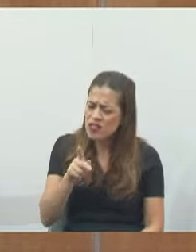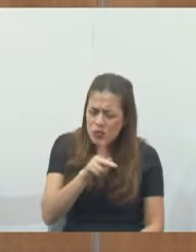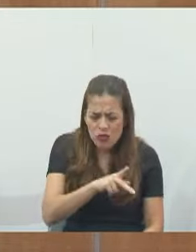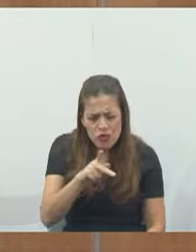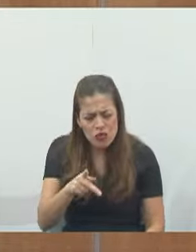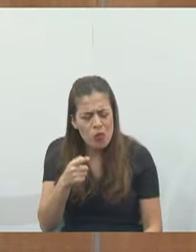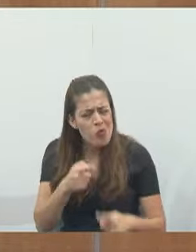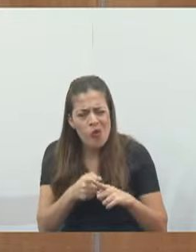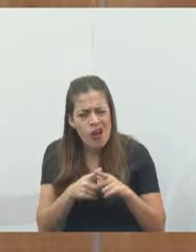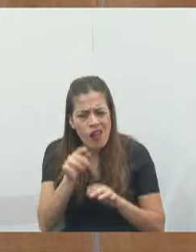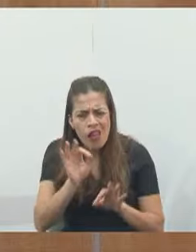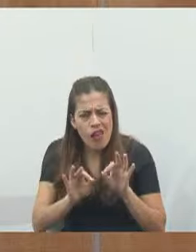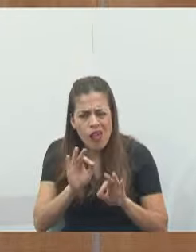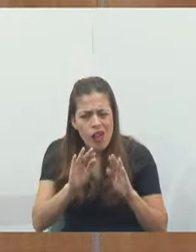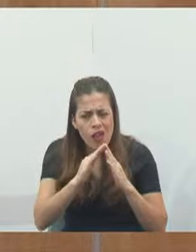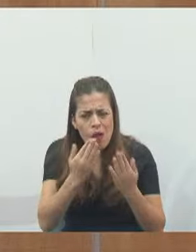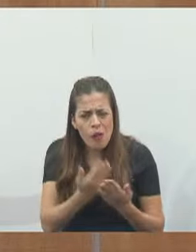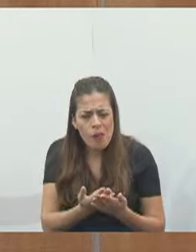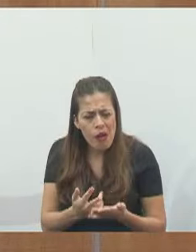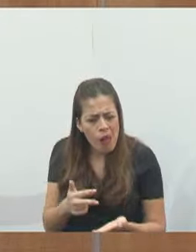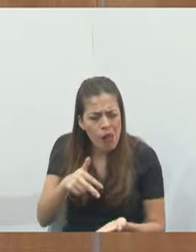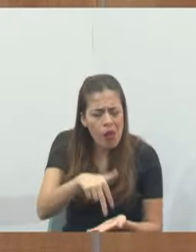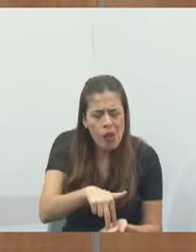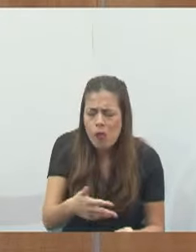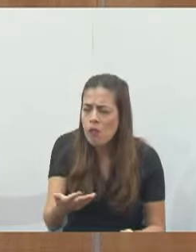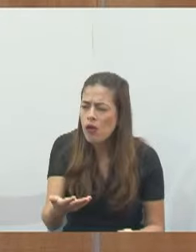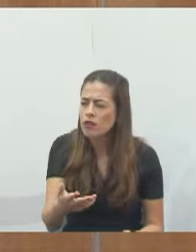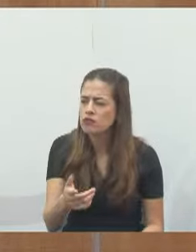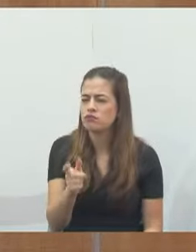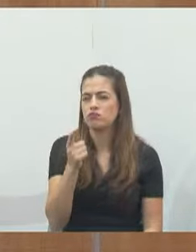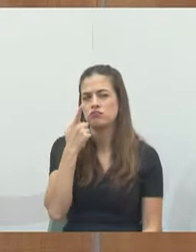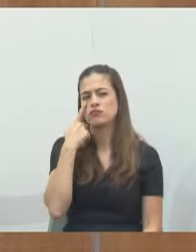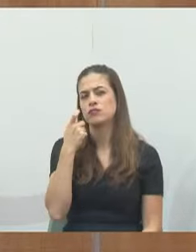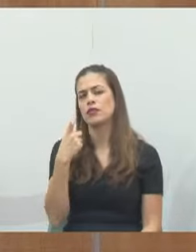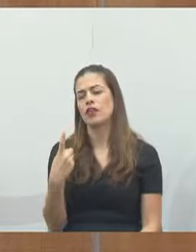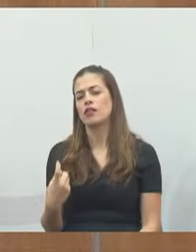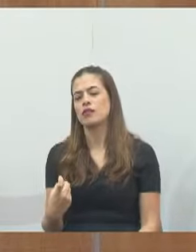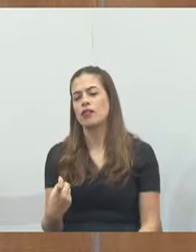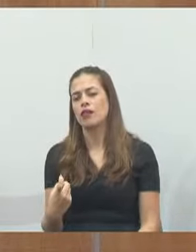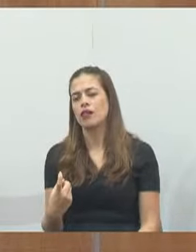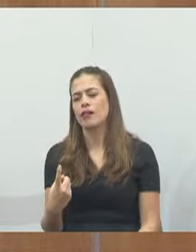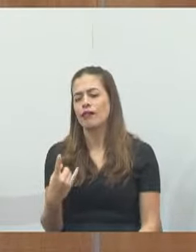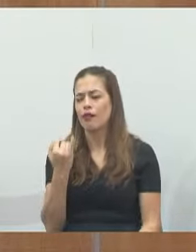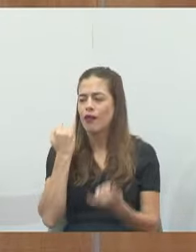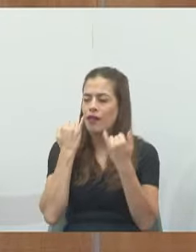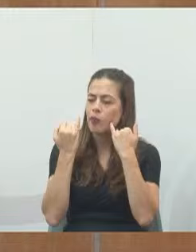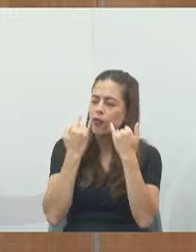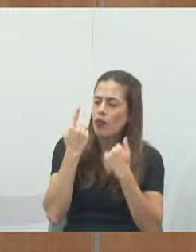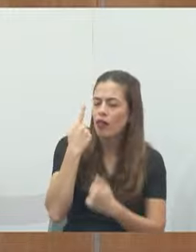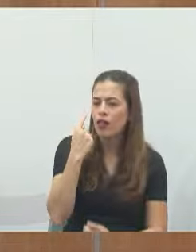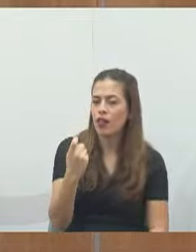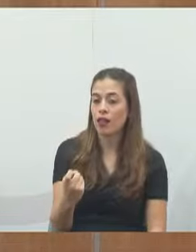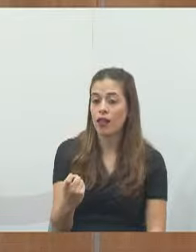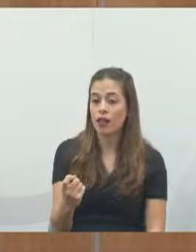monta um colégio, né? Não fica à frente de um colégio? Eu falei, interessante, né, essa informação, né?